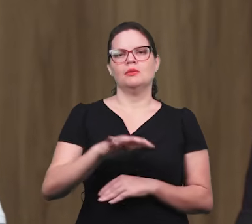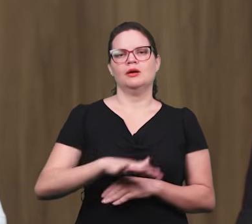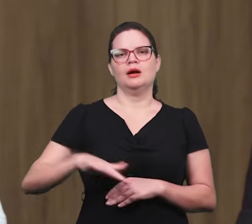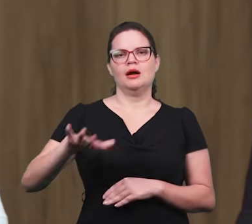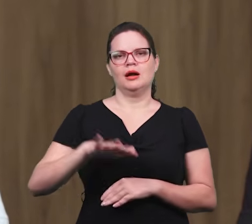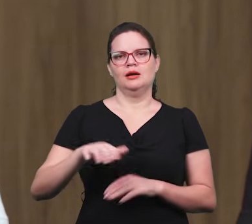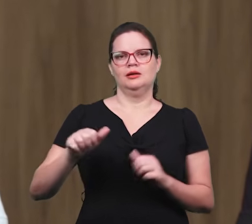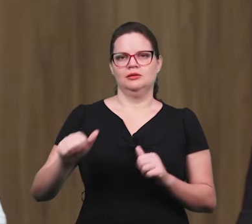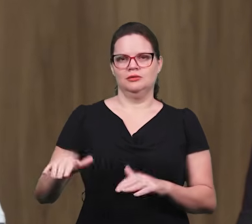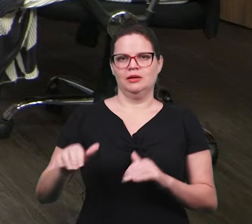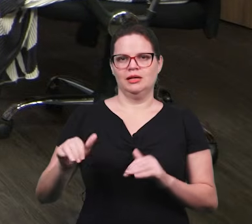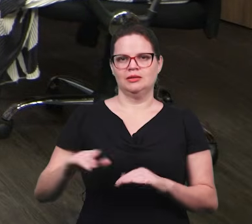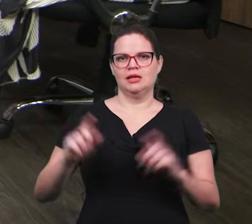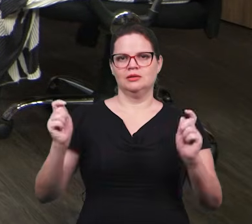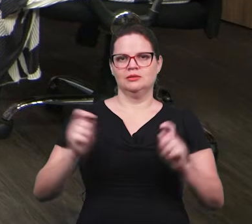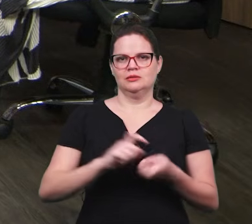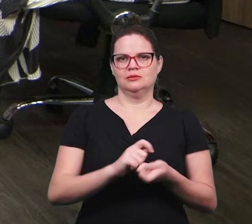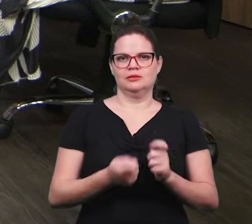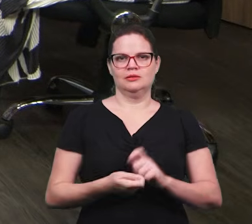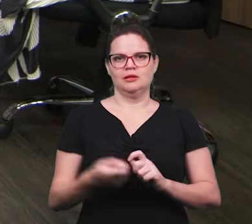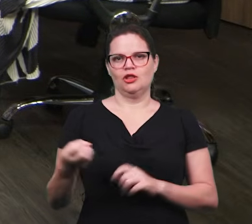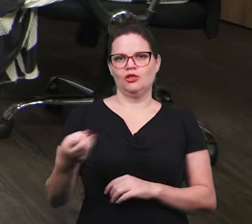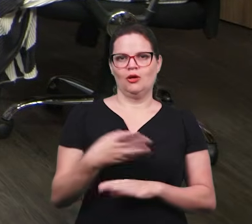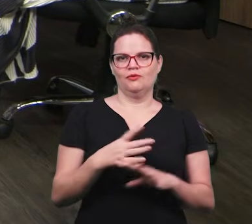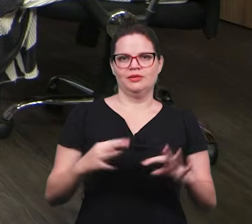novas tecnologias? Muito bom, viu?